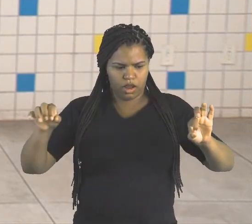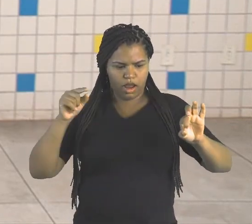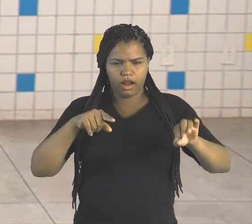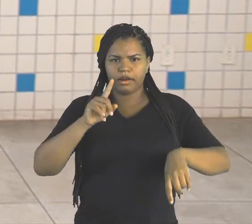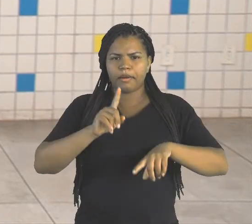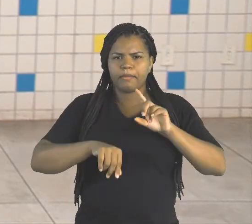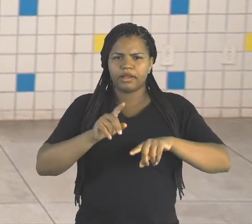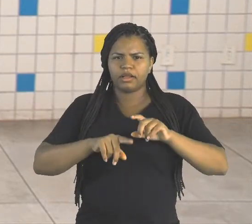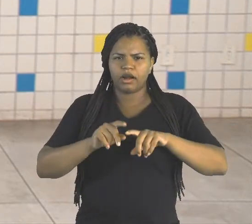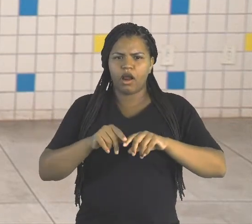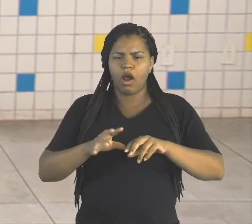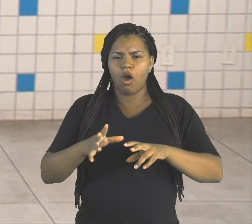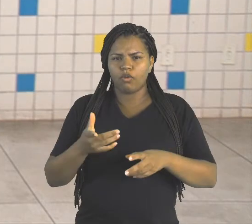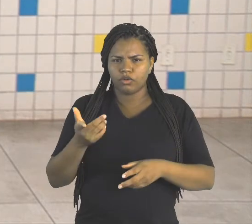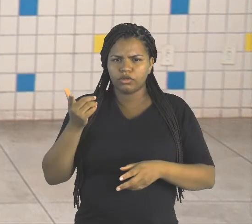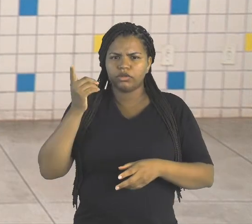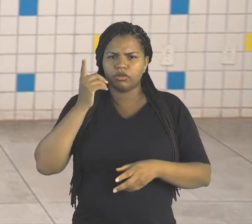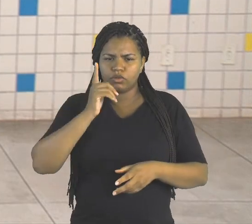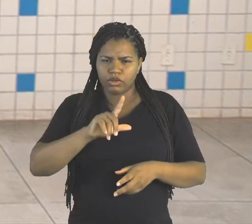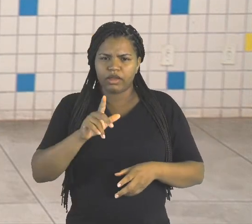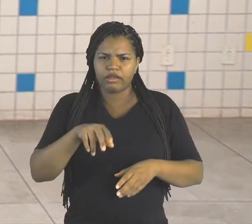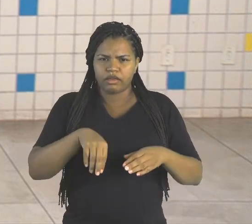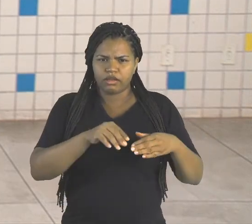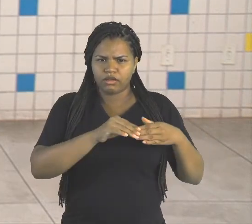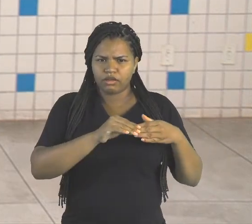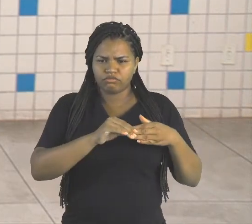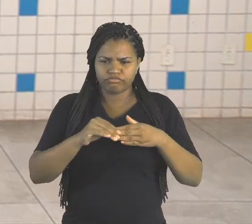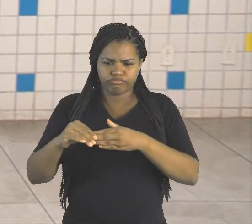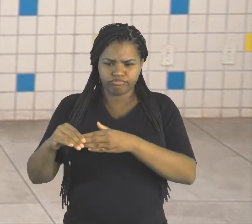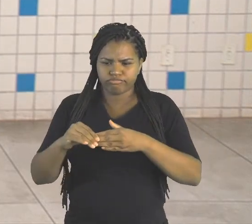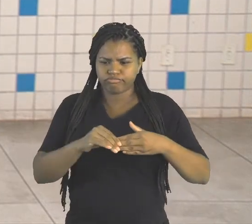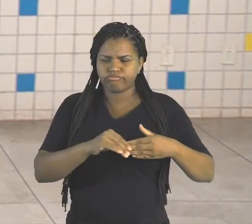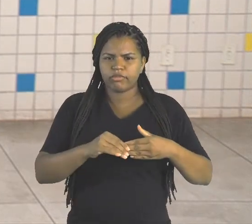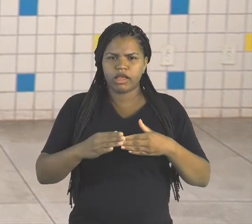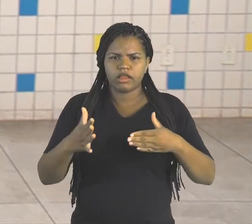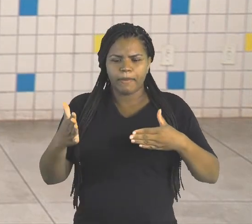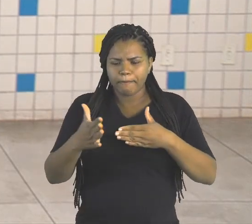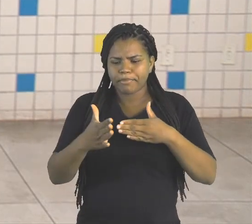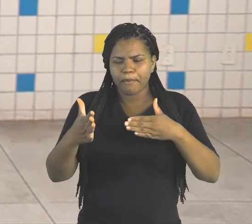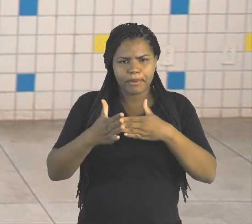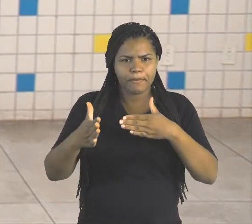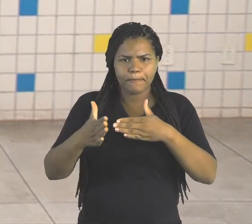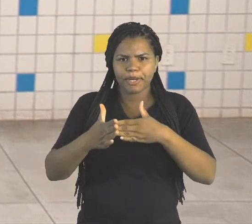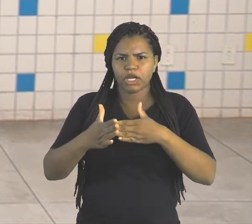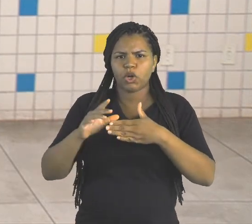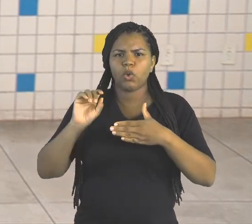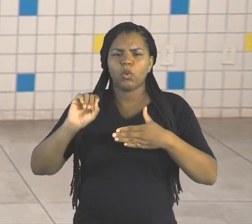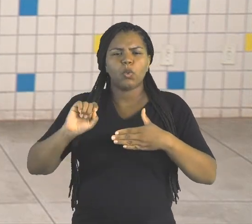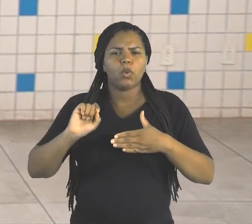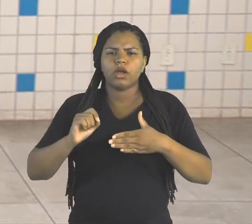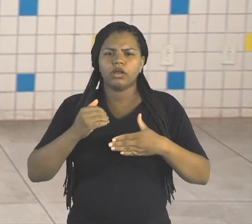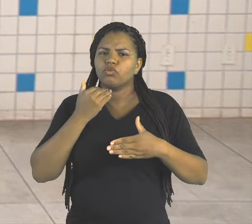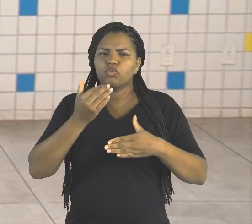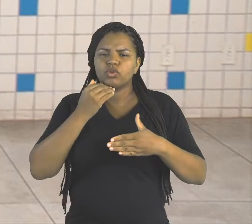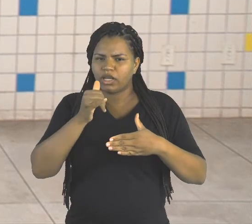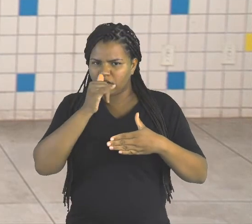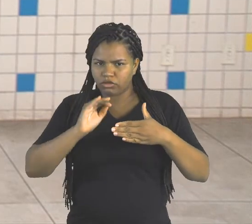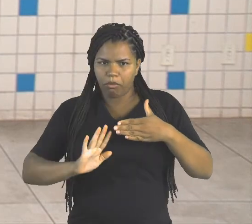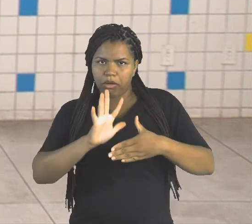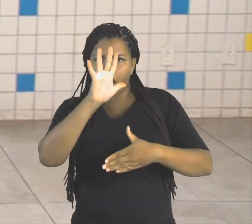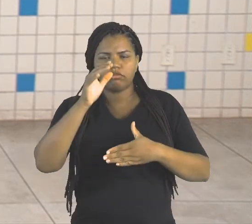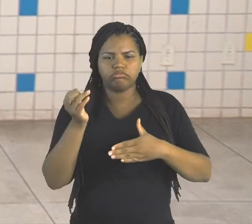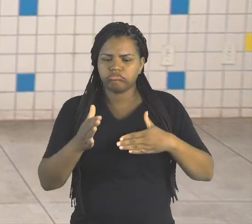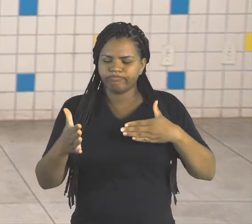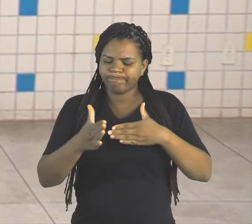corrente elétrica. São chamados materiais isolantes elétricos. Eles vão isolar. Então, eles isolam